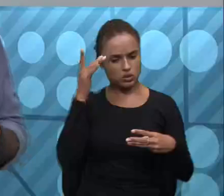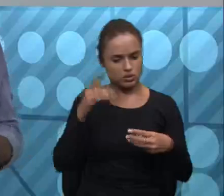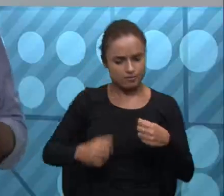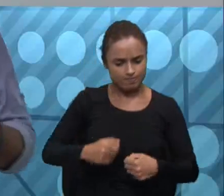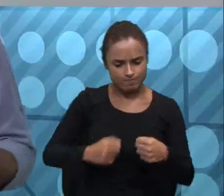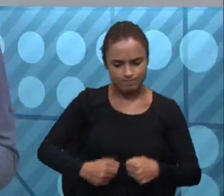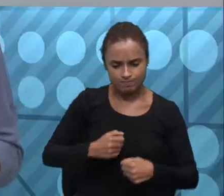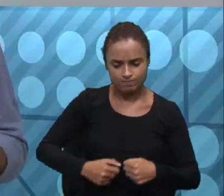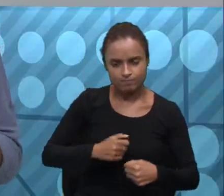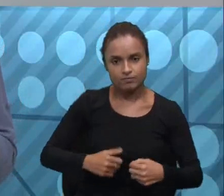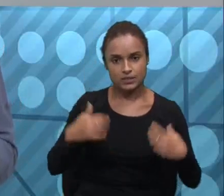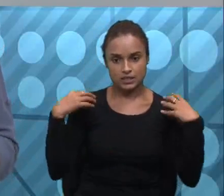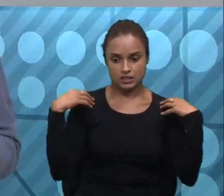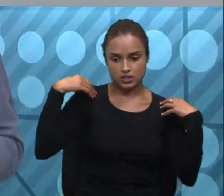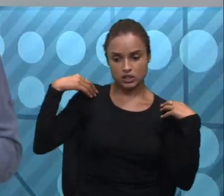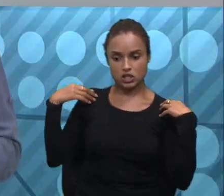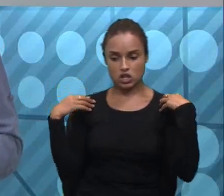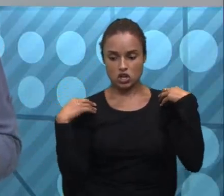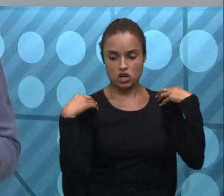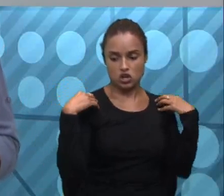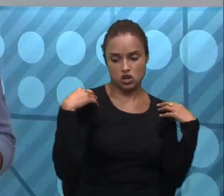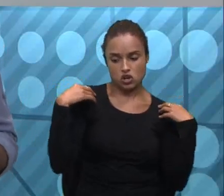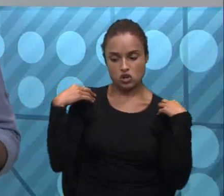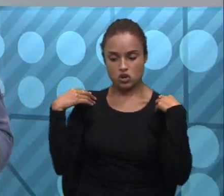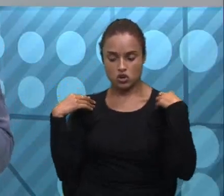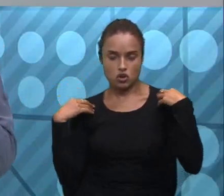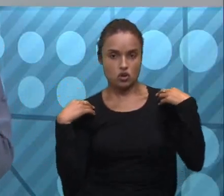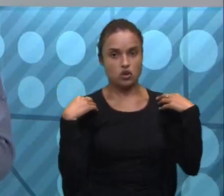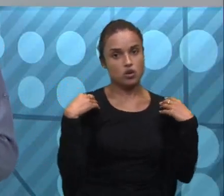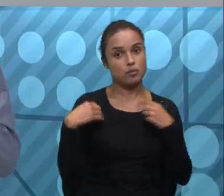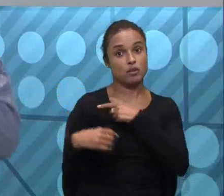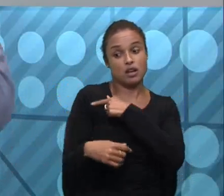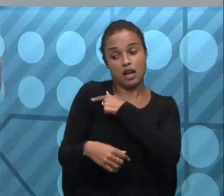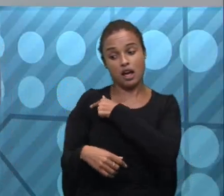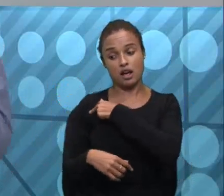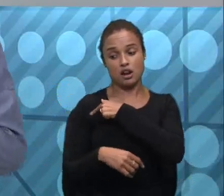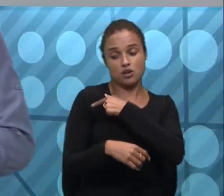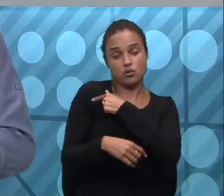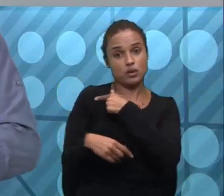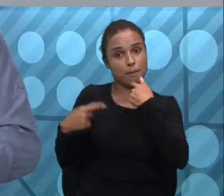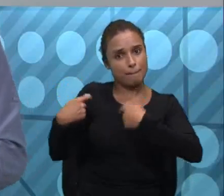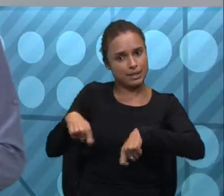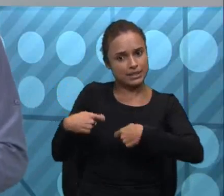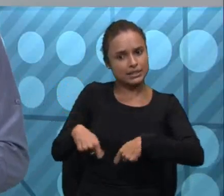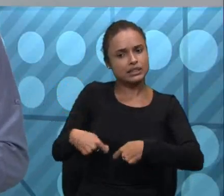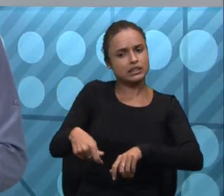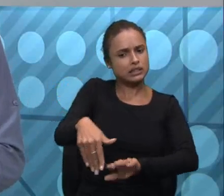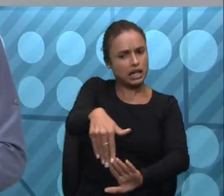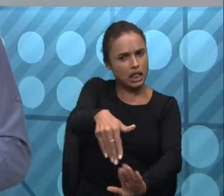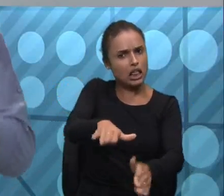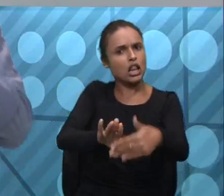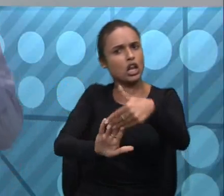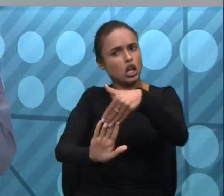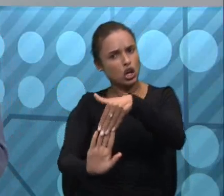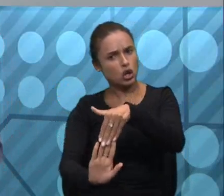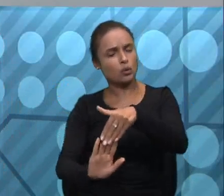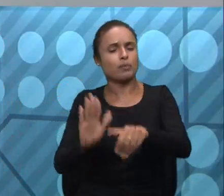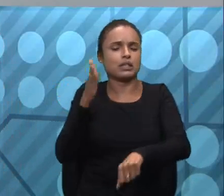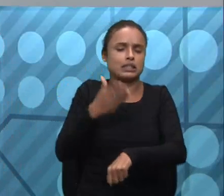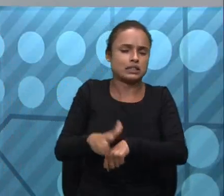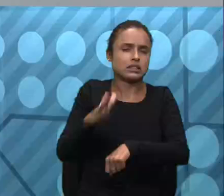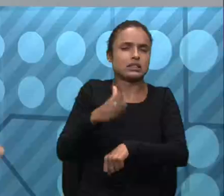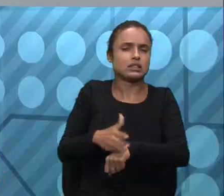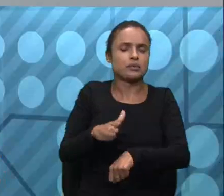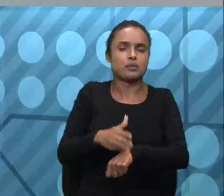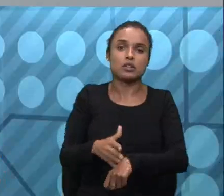muito bom dessa articulação, porque com o tempo ela vai sentir, vai ficar mais desgastado também. Pensa num tenista, por